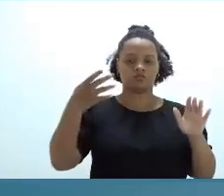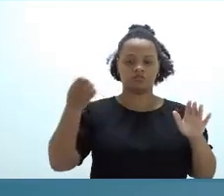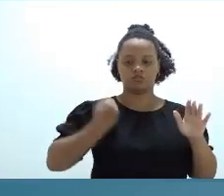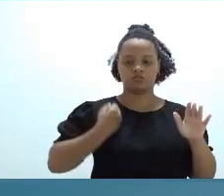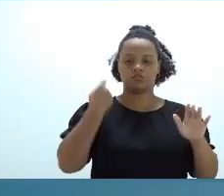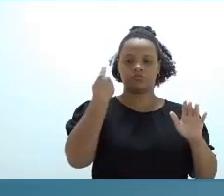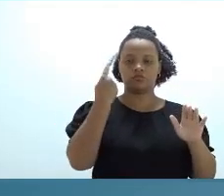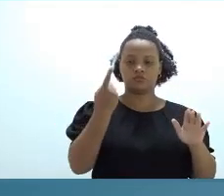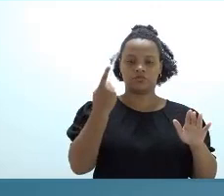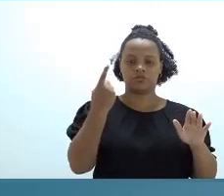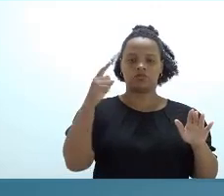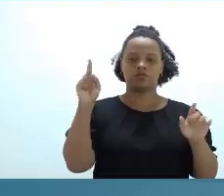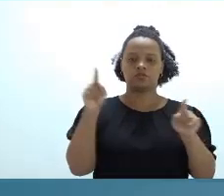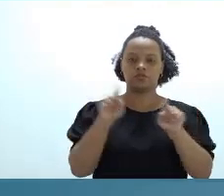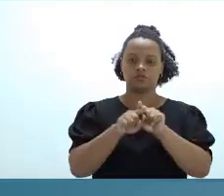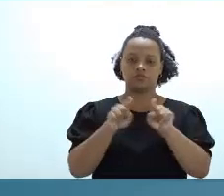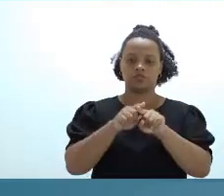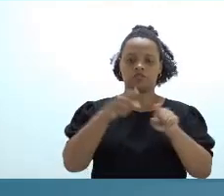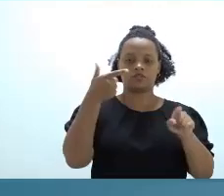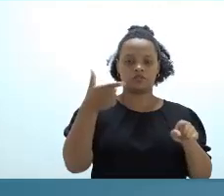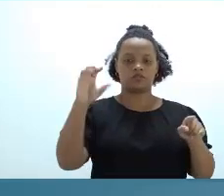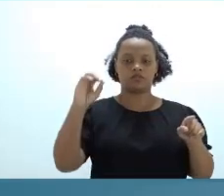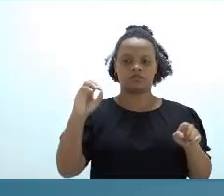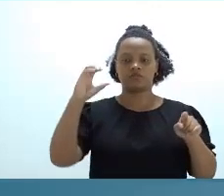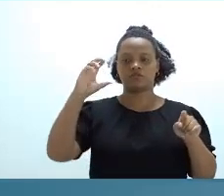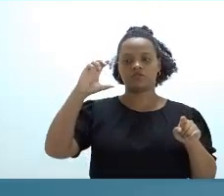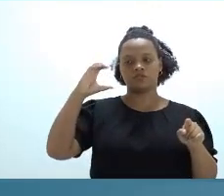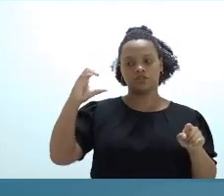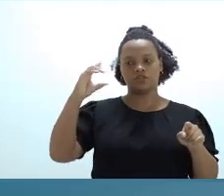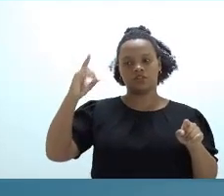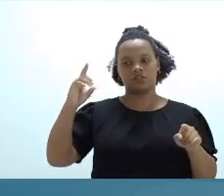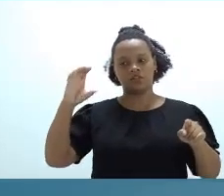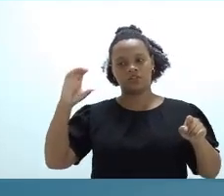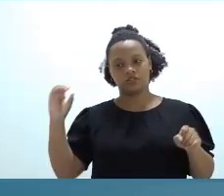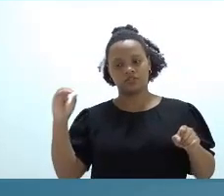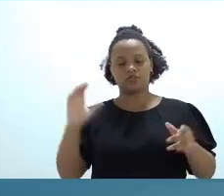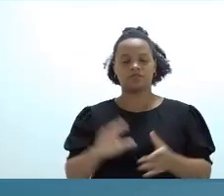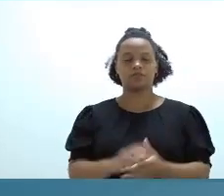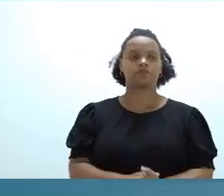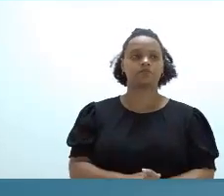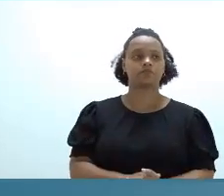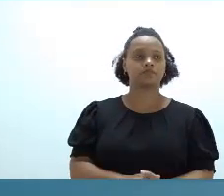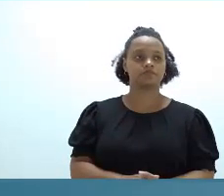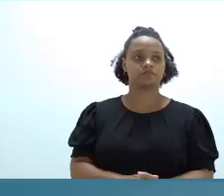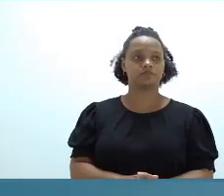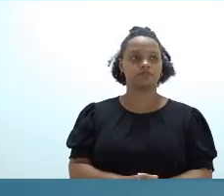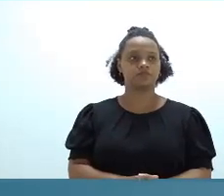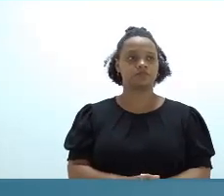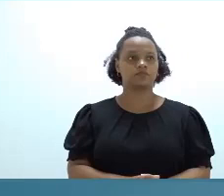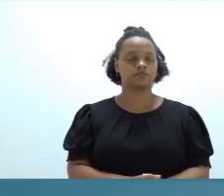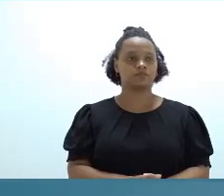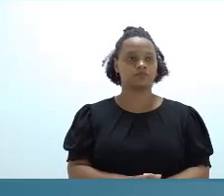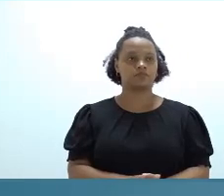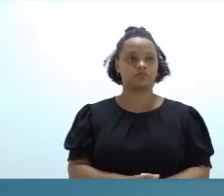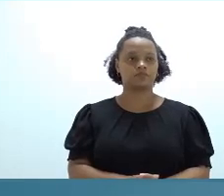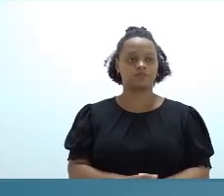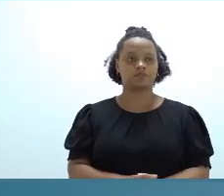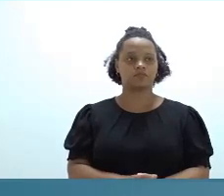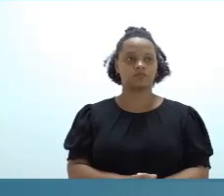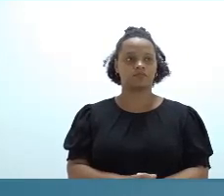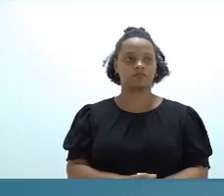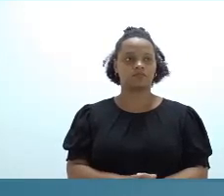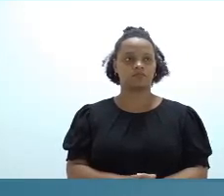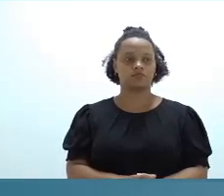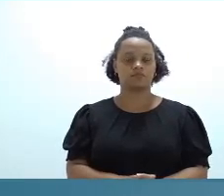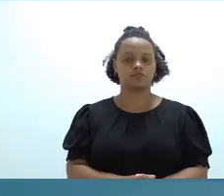tal análise não desnatura a condição pública do fornecimento do serviço de distribuição de energia elétrica. A um